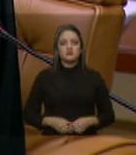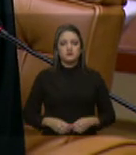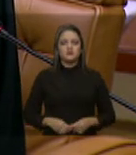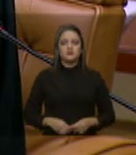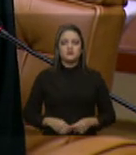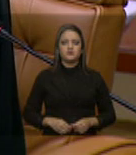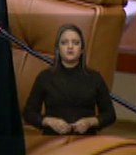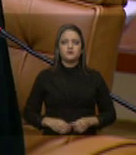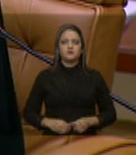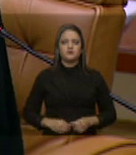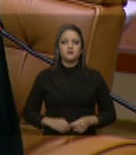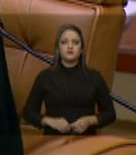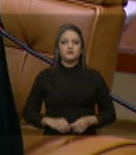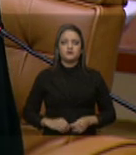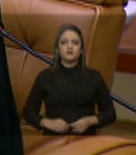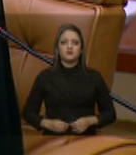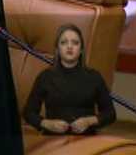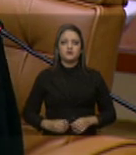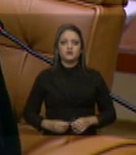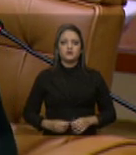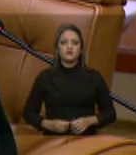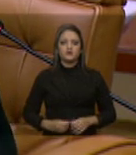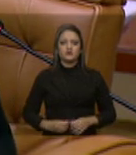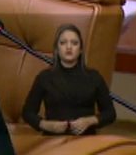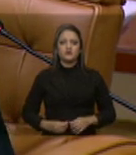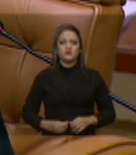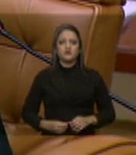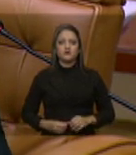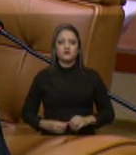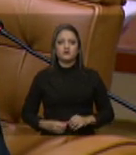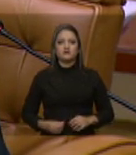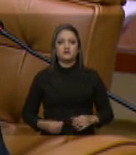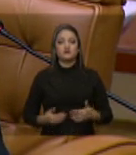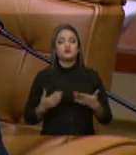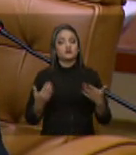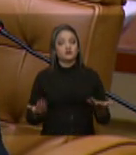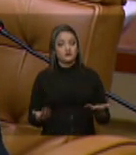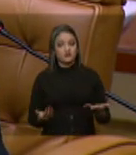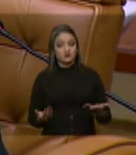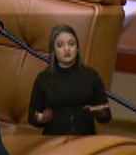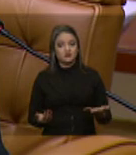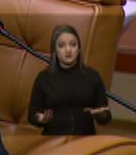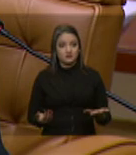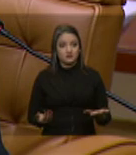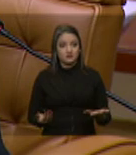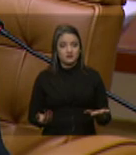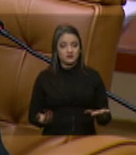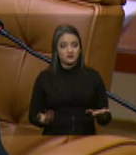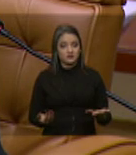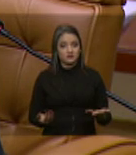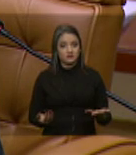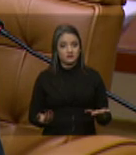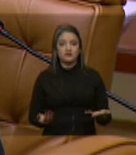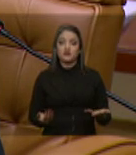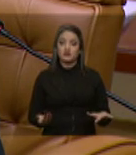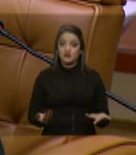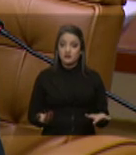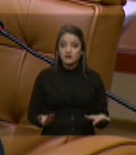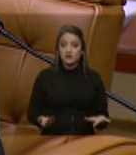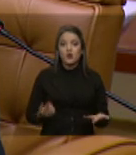é um presidente para não me alongar muito é o aqui